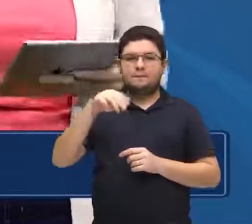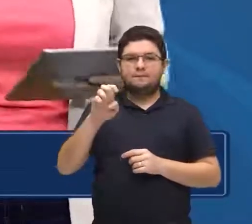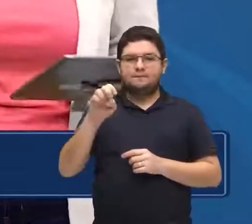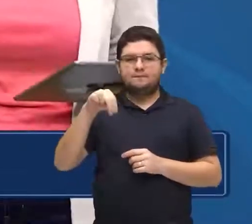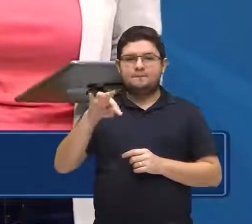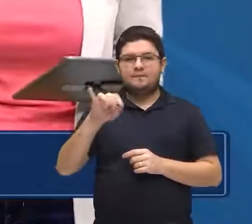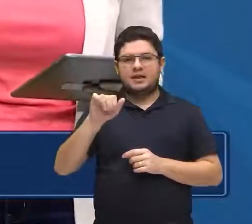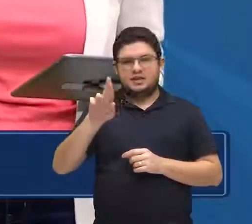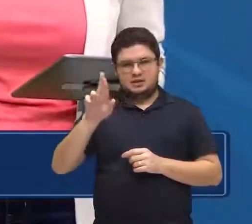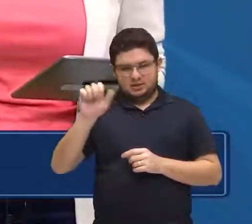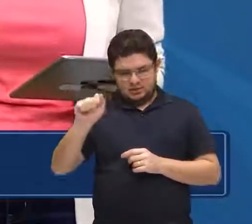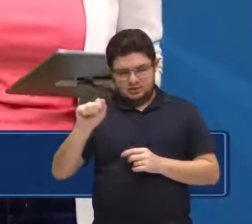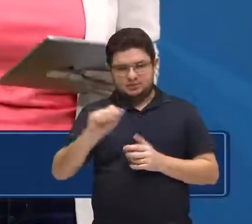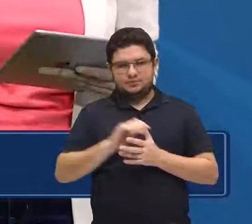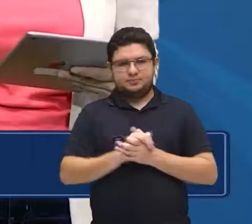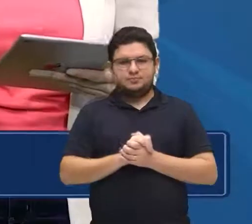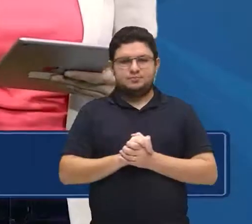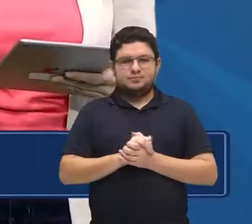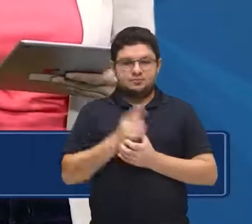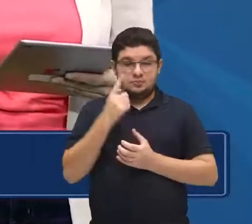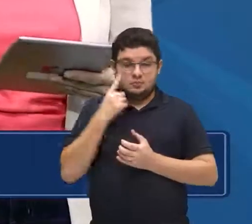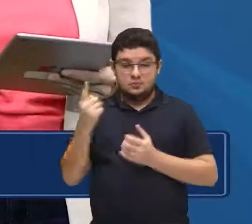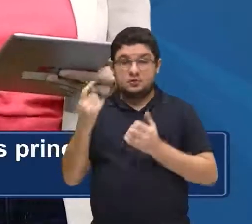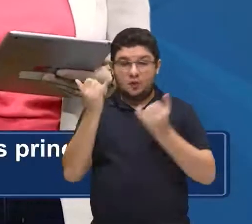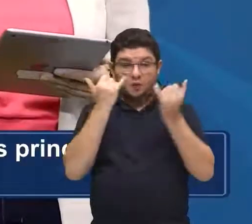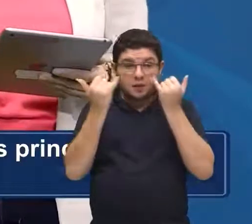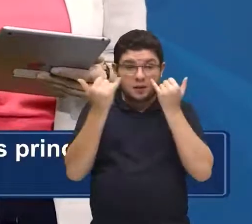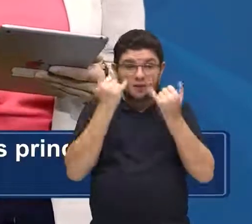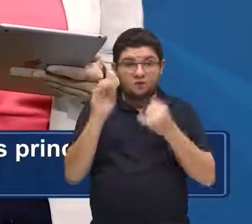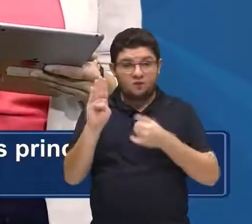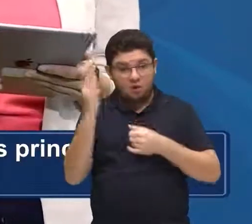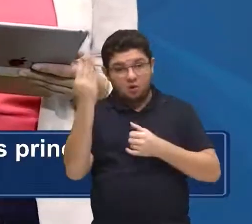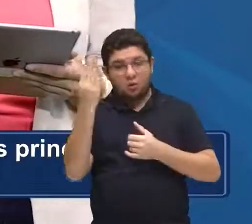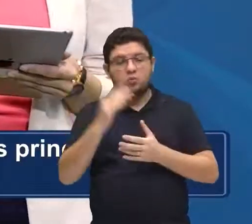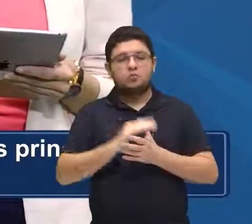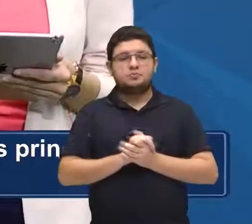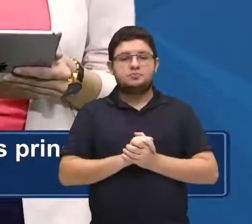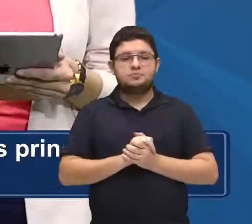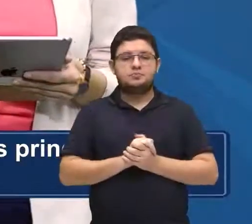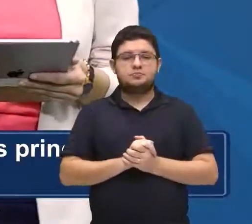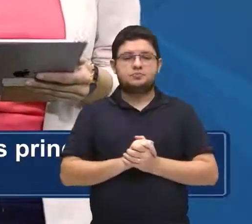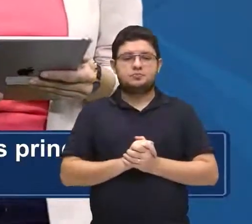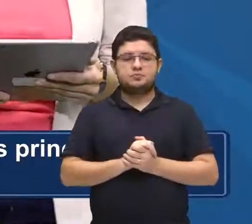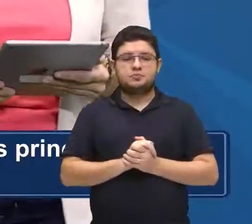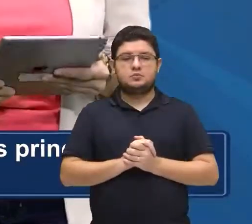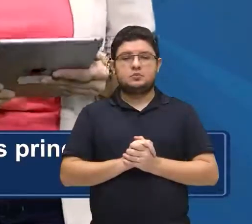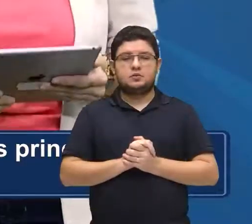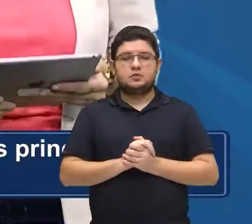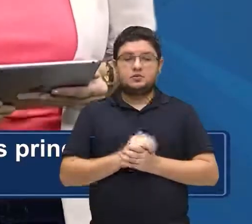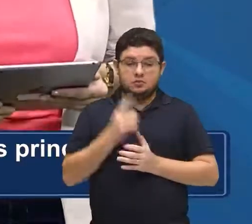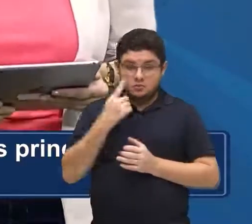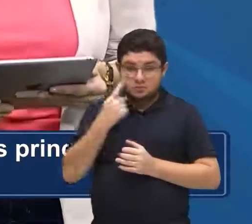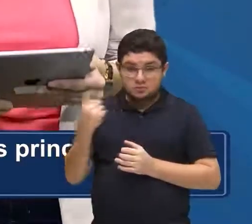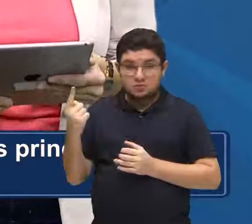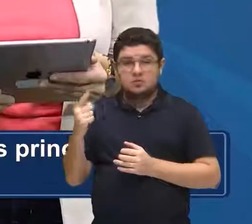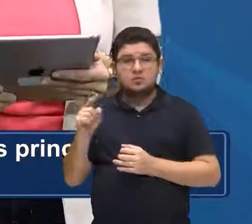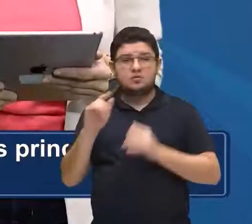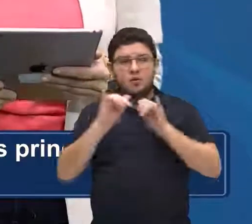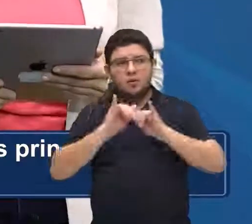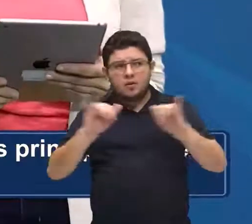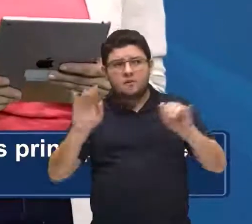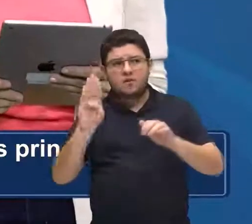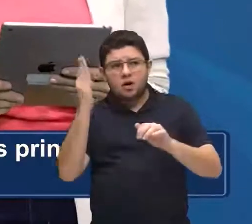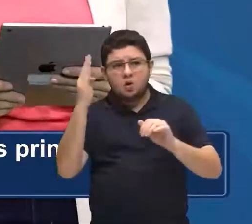bem. Informações falsas, olha só que legal. Juan Carlos aí participando. Fake news, olha só, são notícias